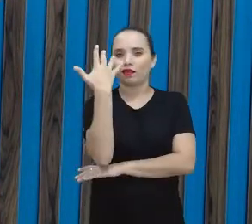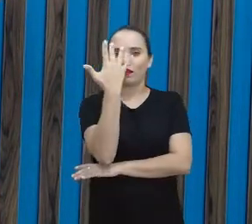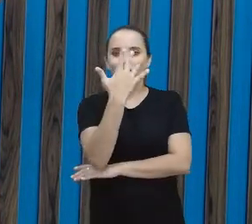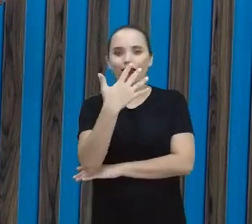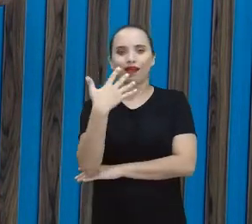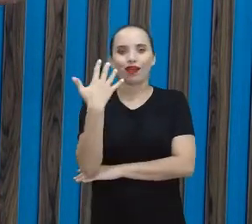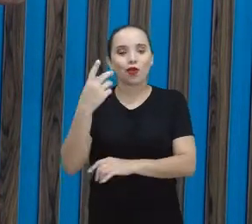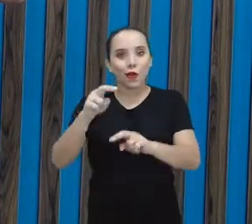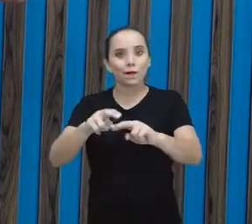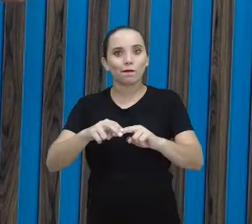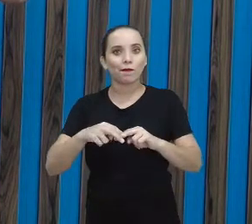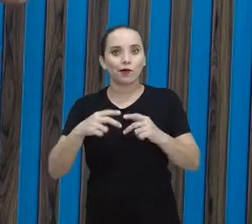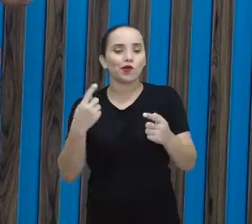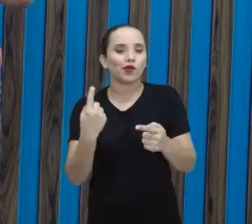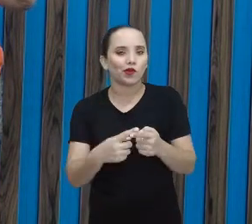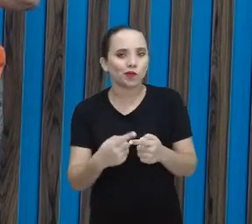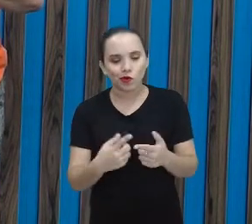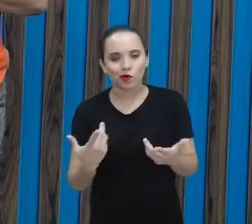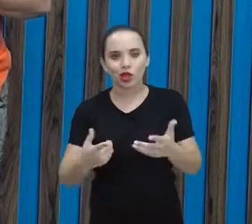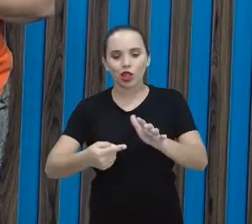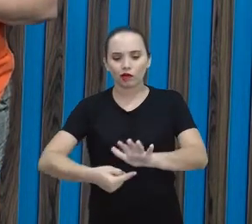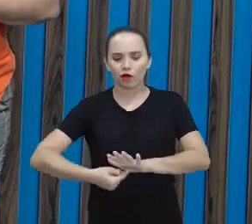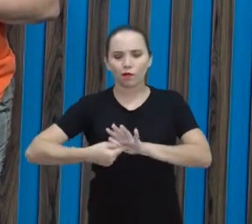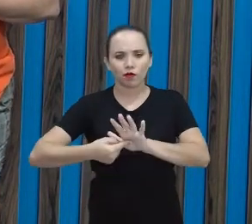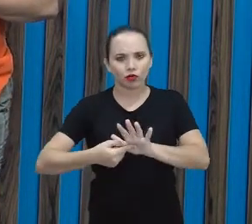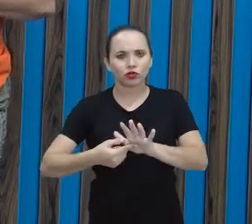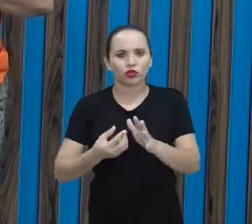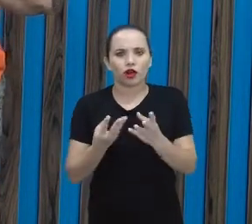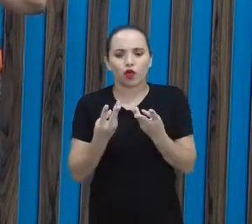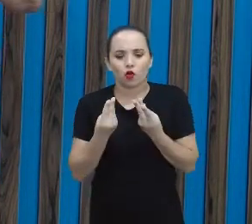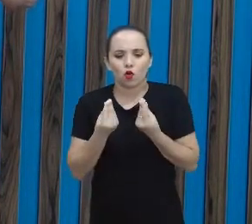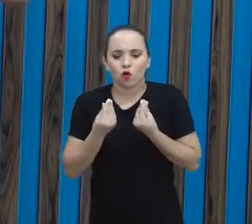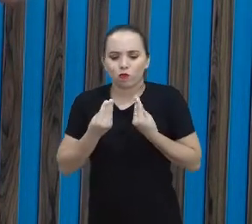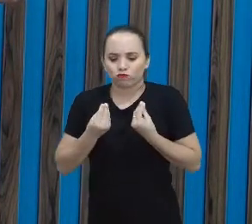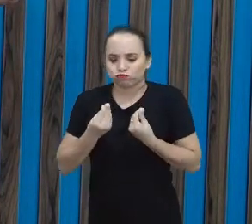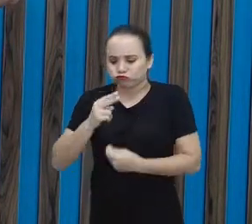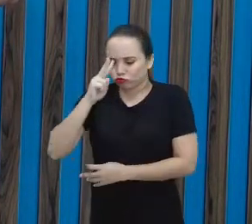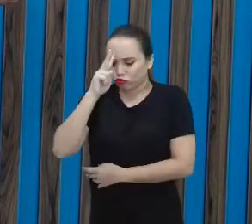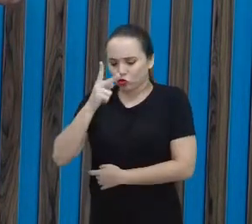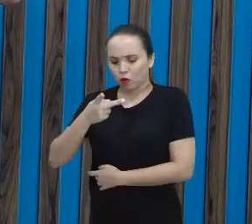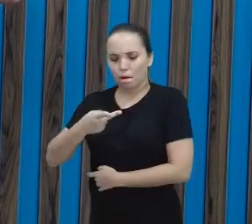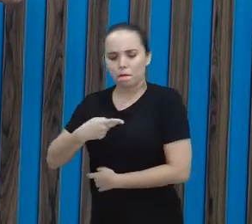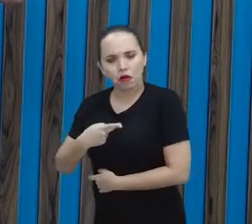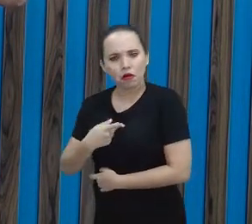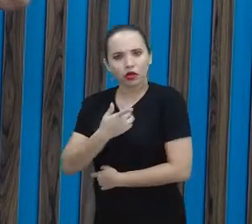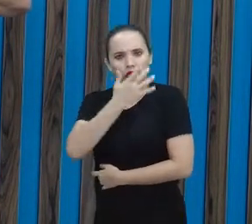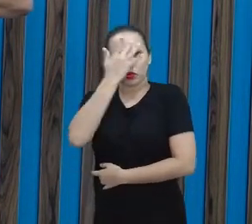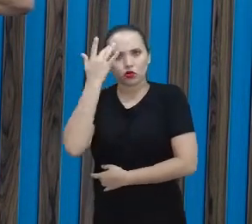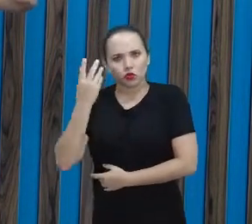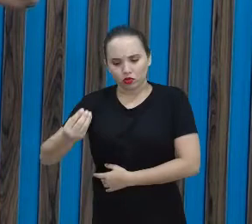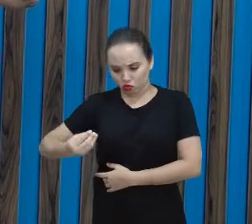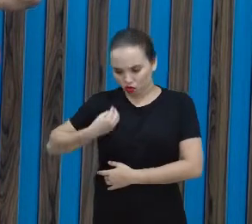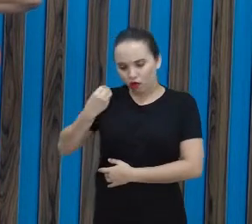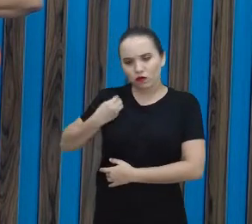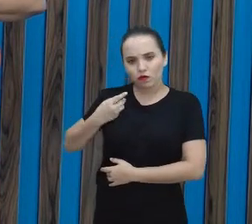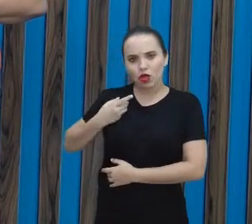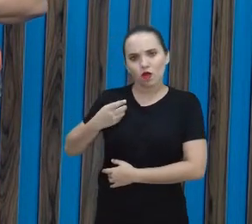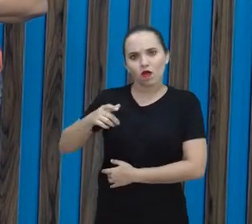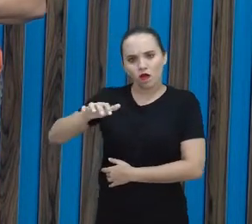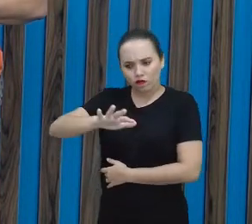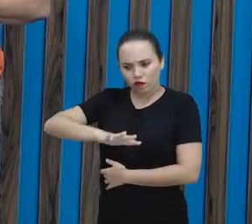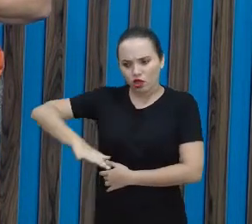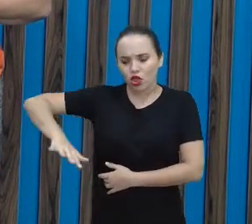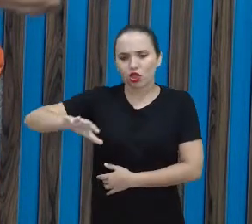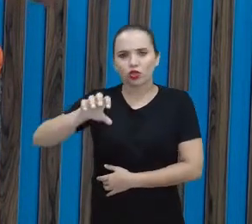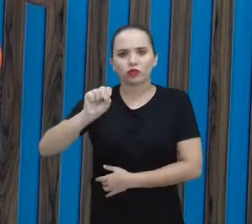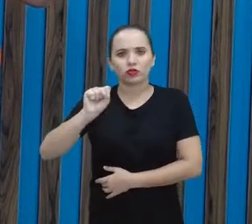ele mostra muito da essência do humano, né? Daquelas pessoas que estão ali no sertão, mas poderia ser em outro